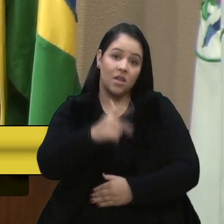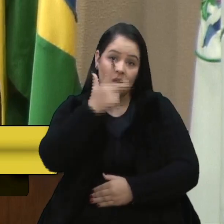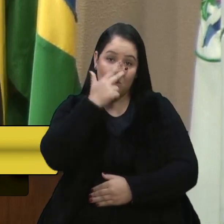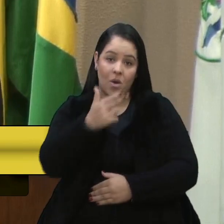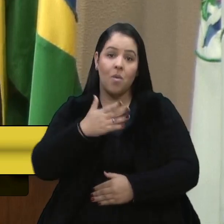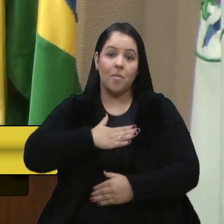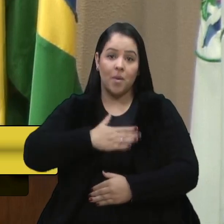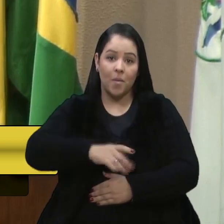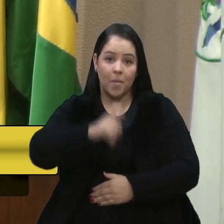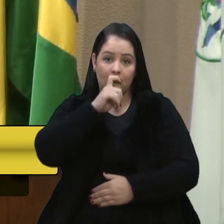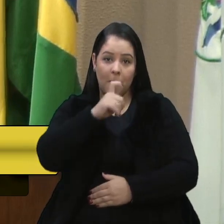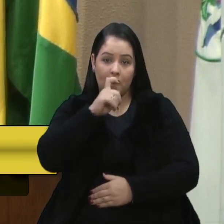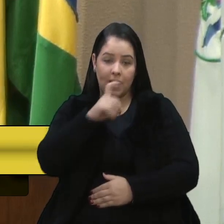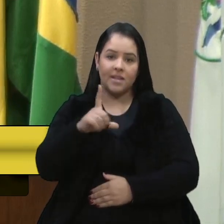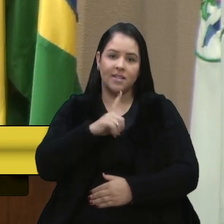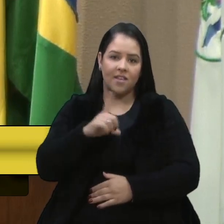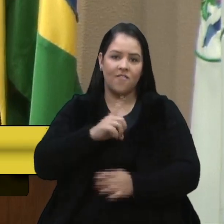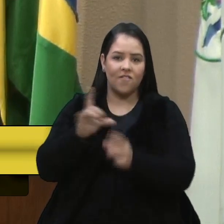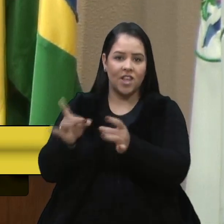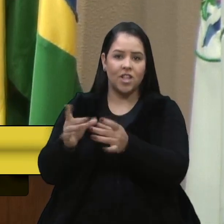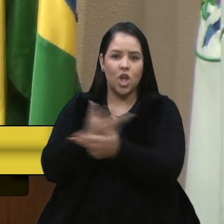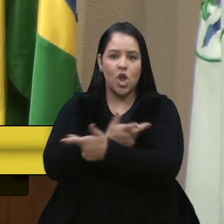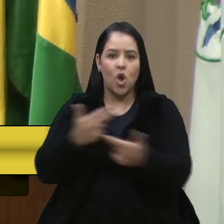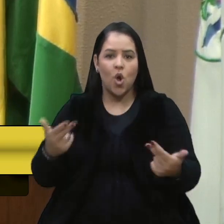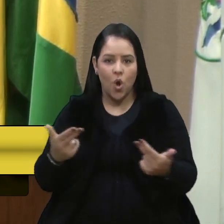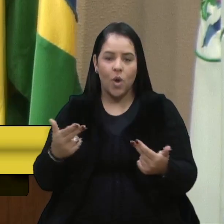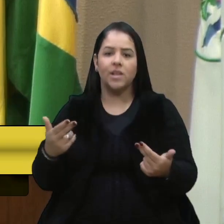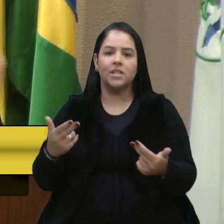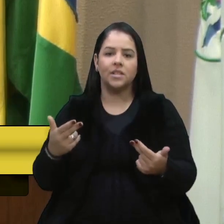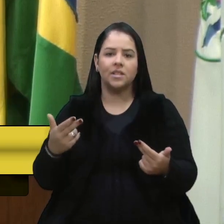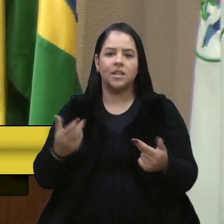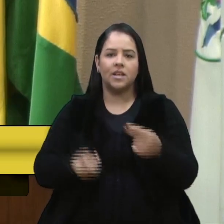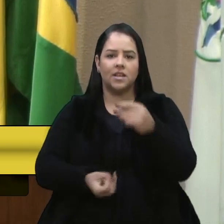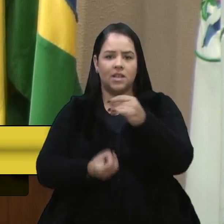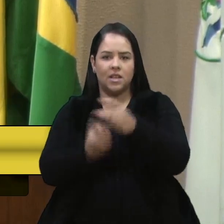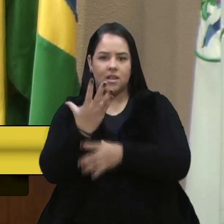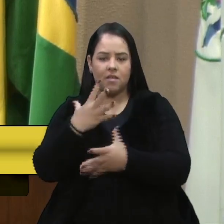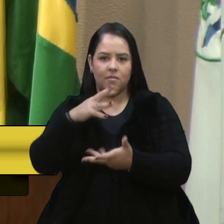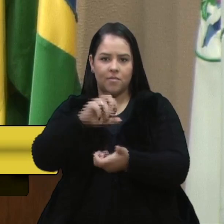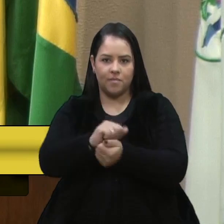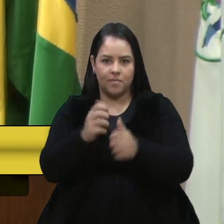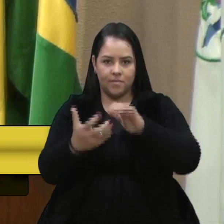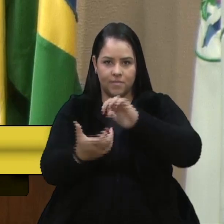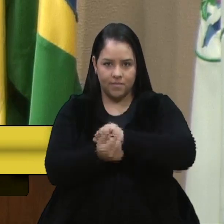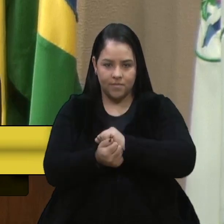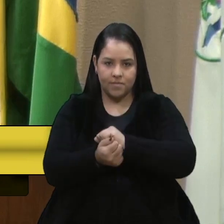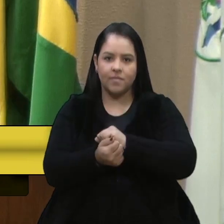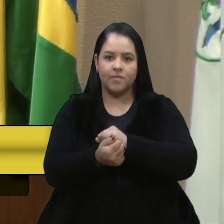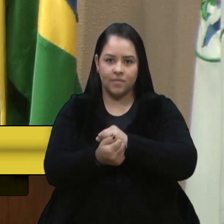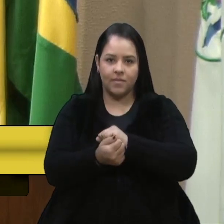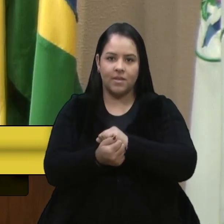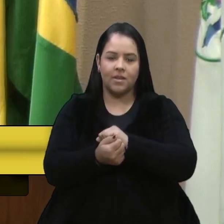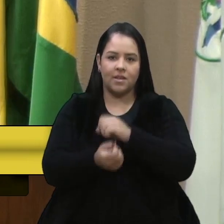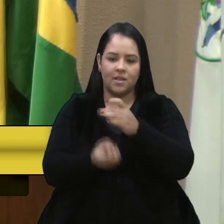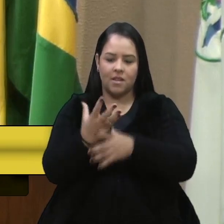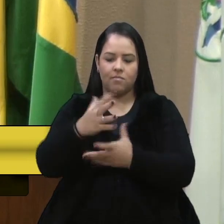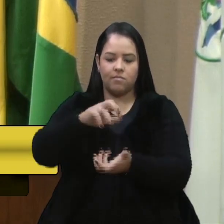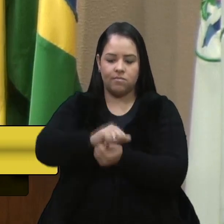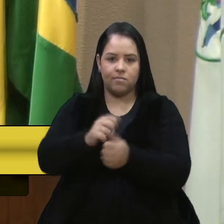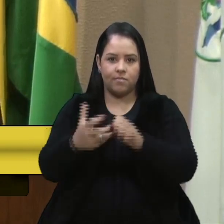que vendem materiais feitos através da sua própria produção, feitos através